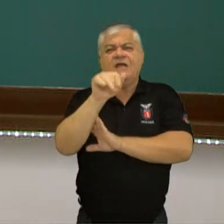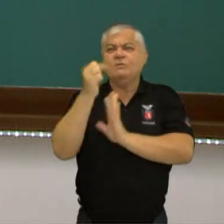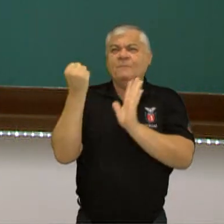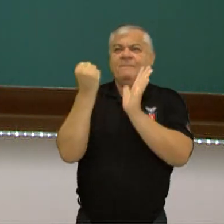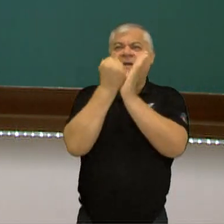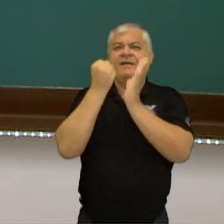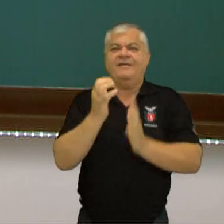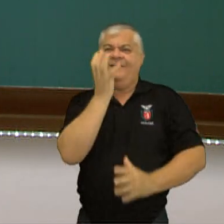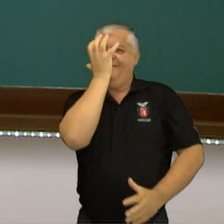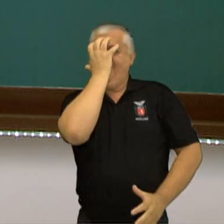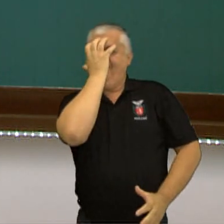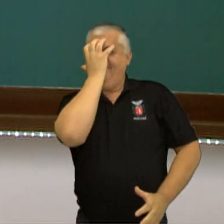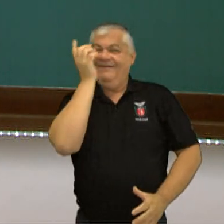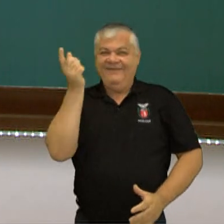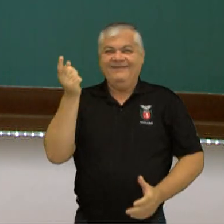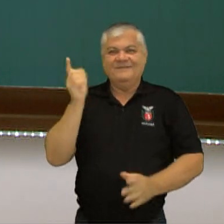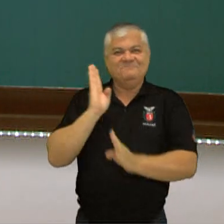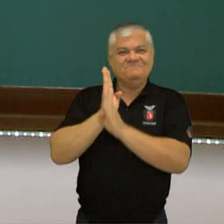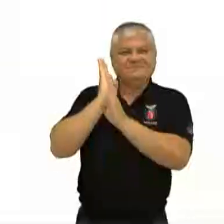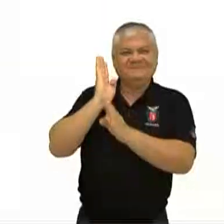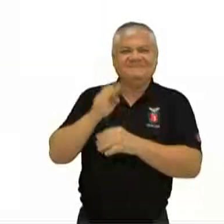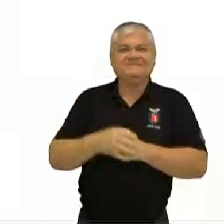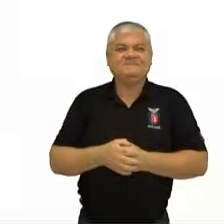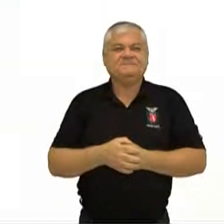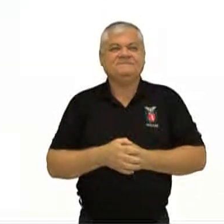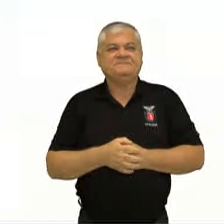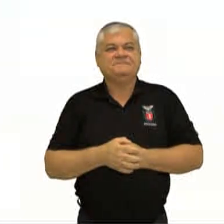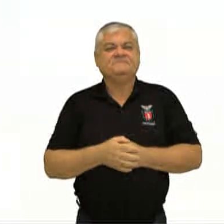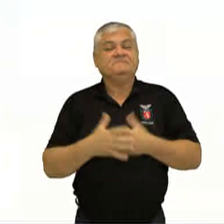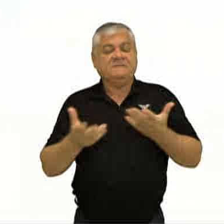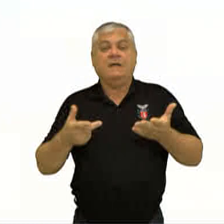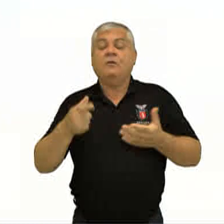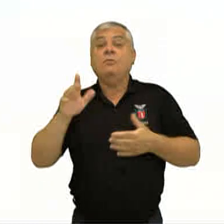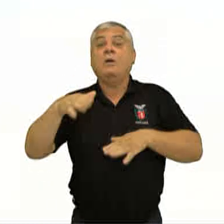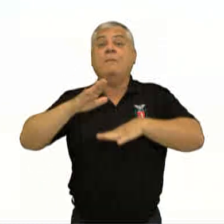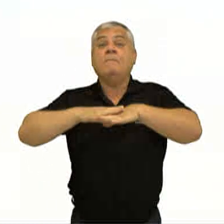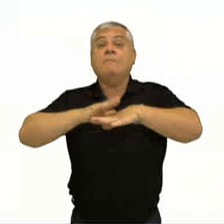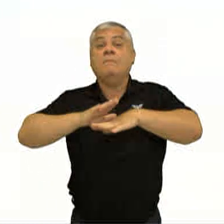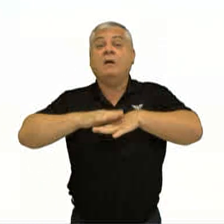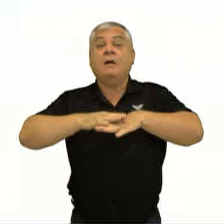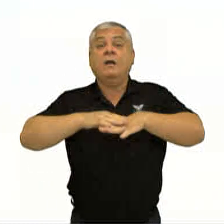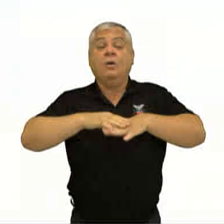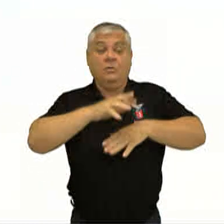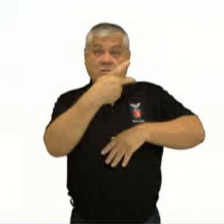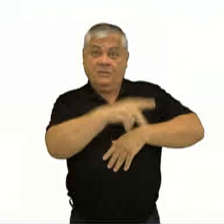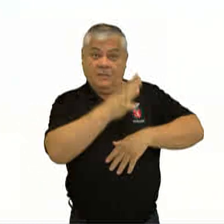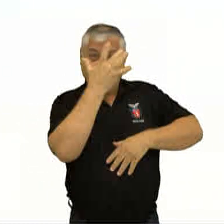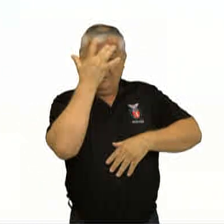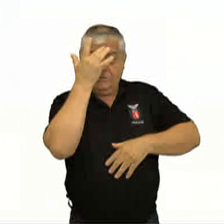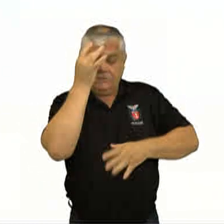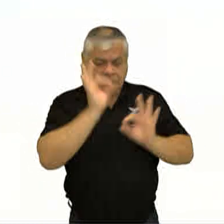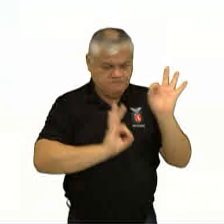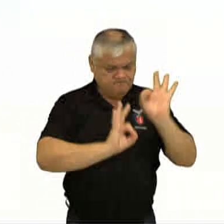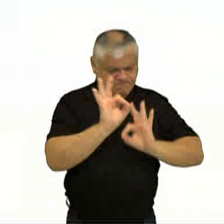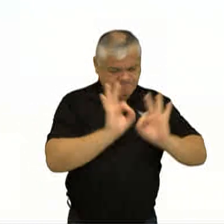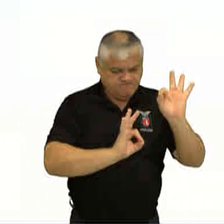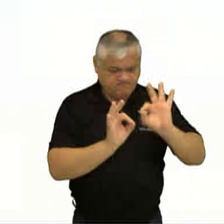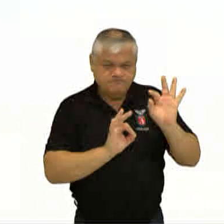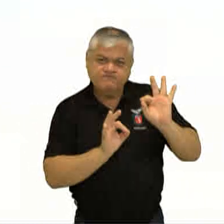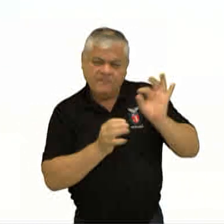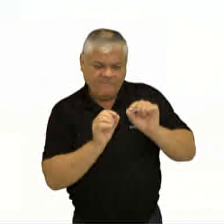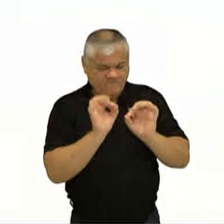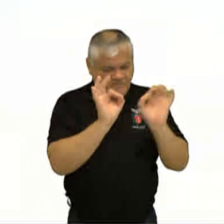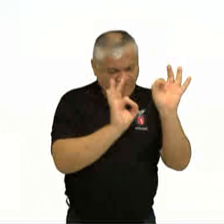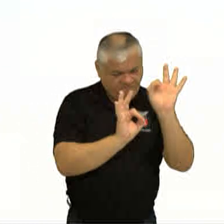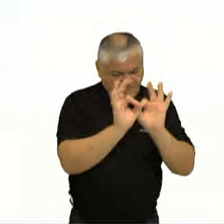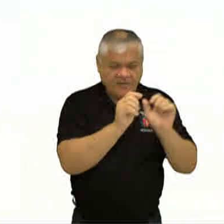sobre as outras. Apareceu em qualquer história, eram criadas pelos intérpretes que, a partir do que viviam no dia a dia, criavam